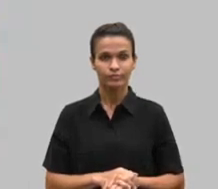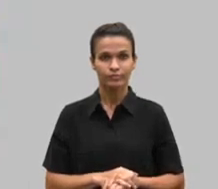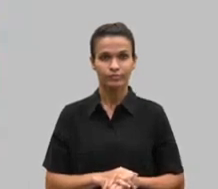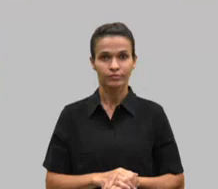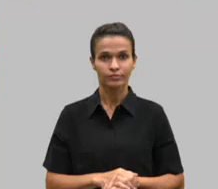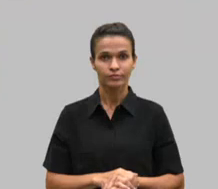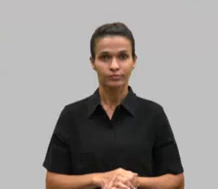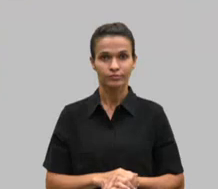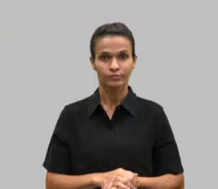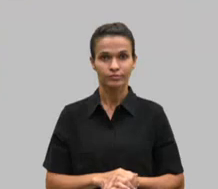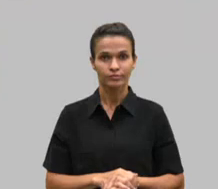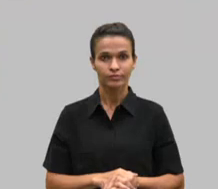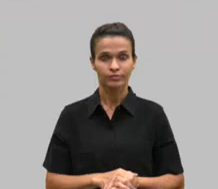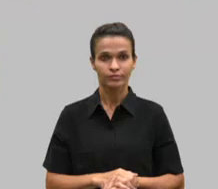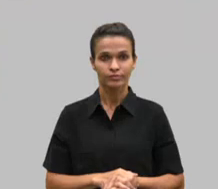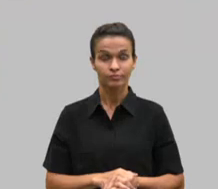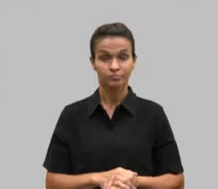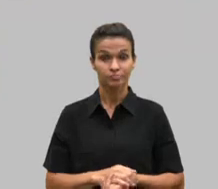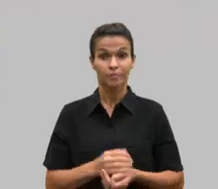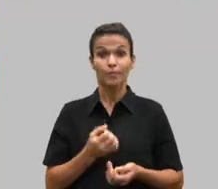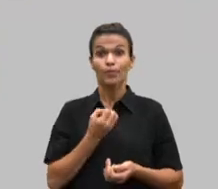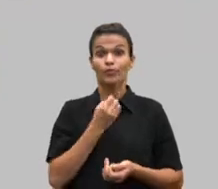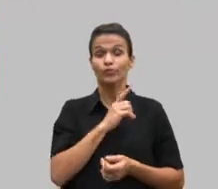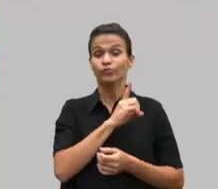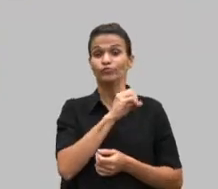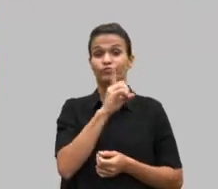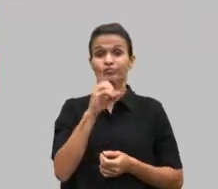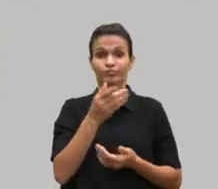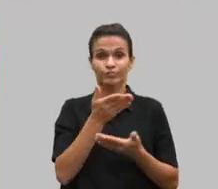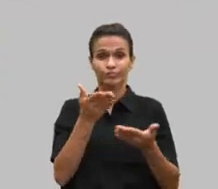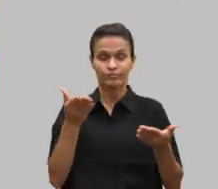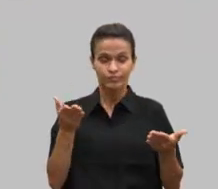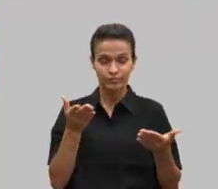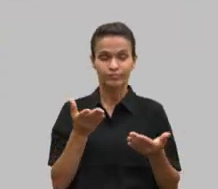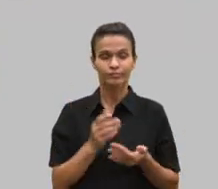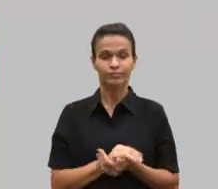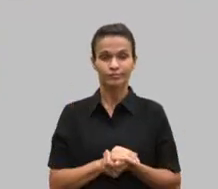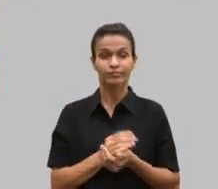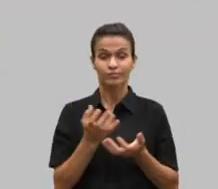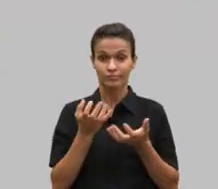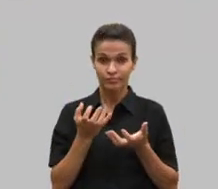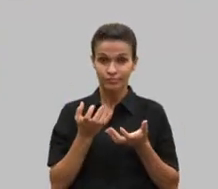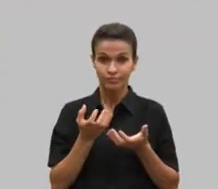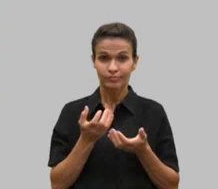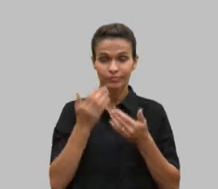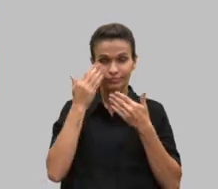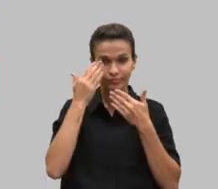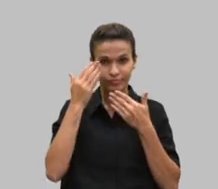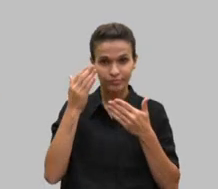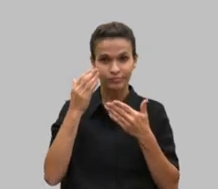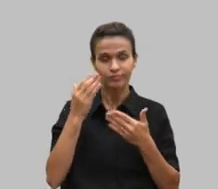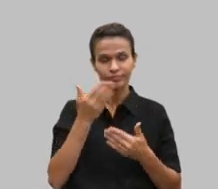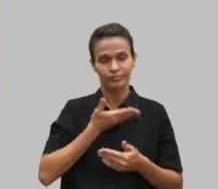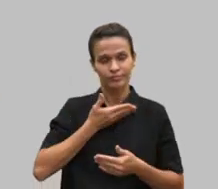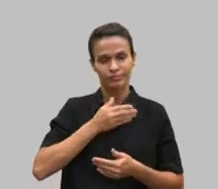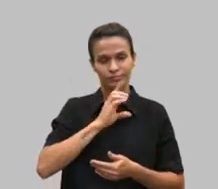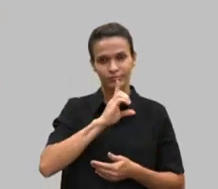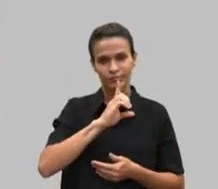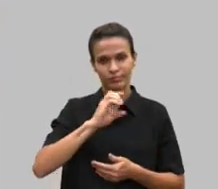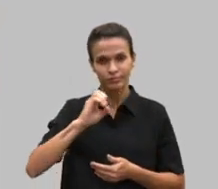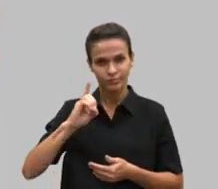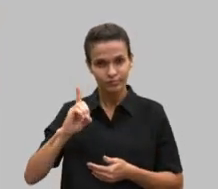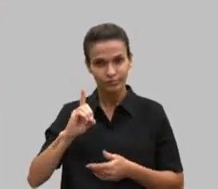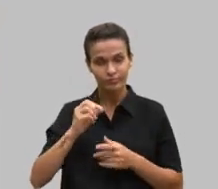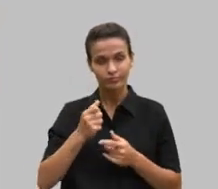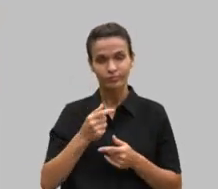antes de tudo bom dia pessoal eu queria antes de tudo agradecer ao meus colegas coordenadores e a todo mundo que